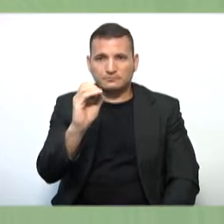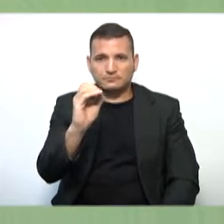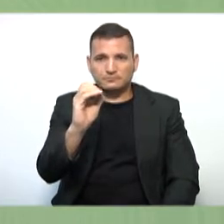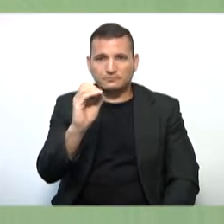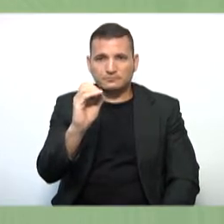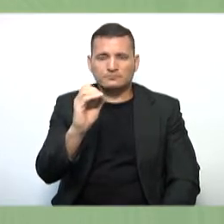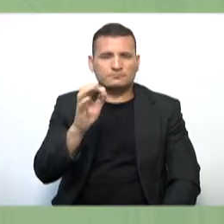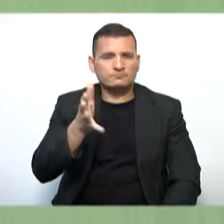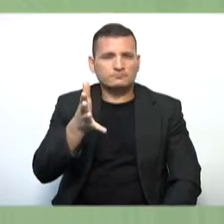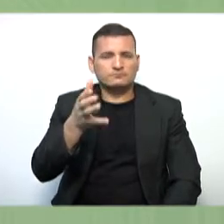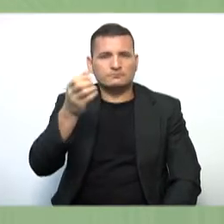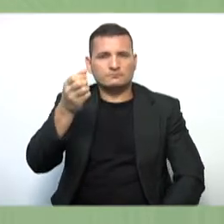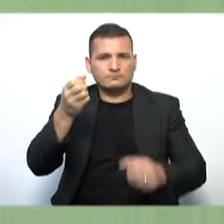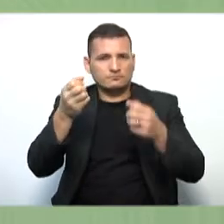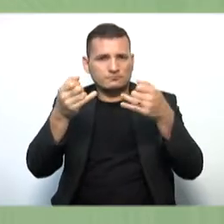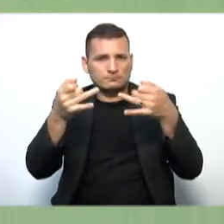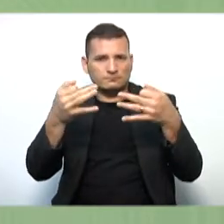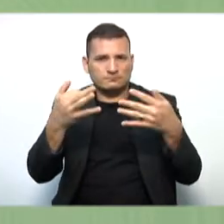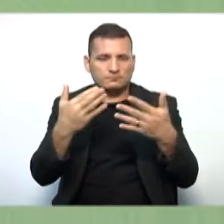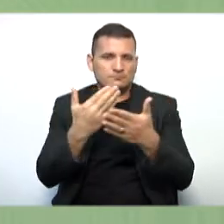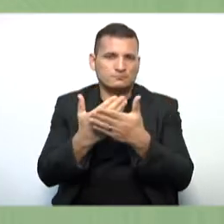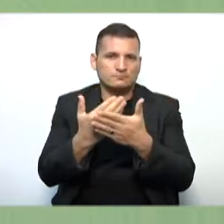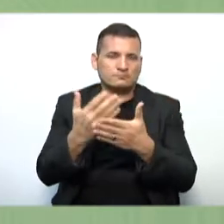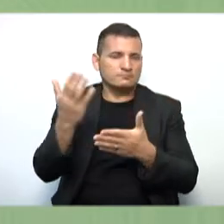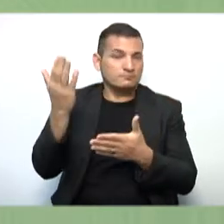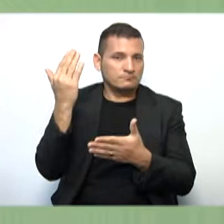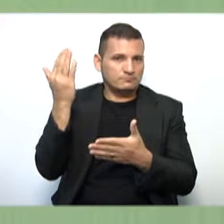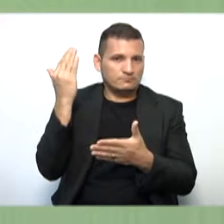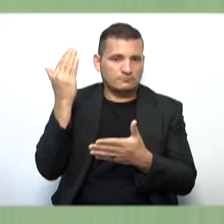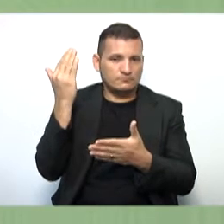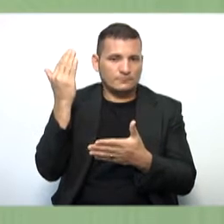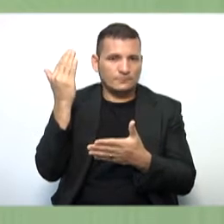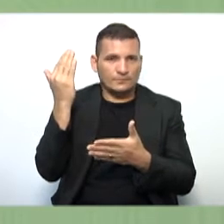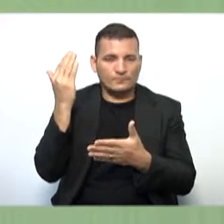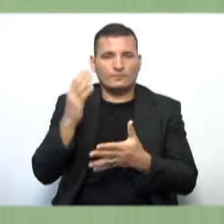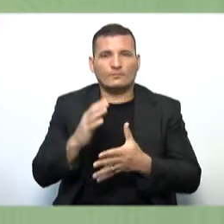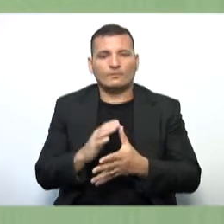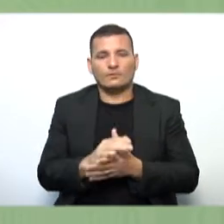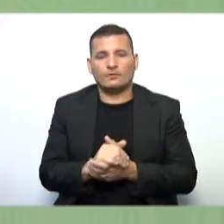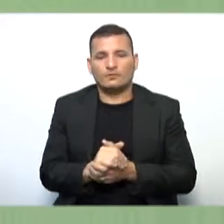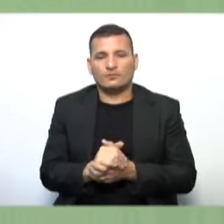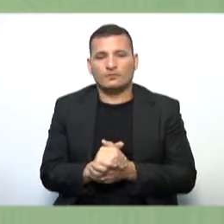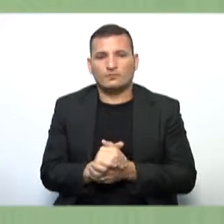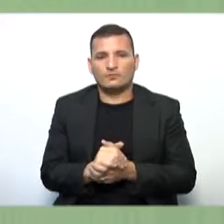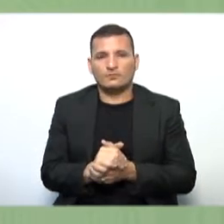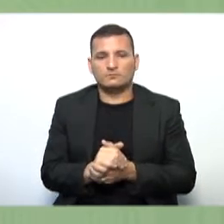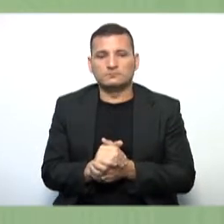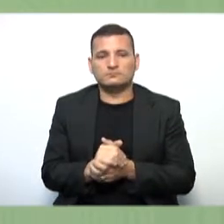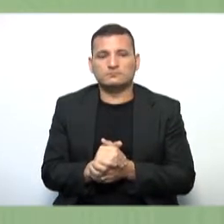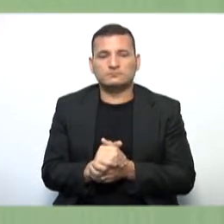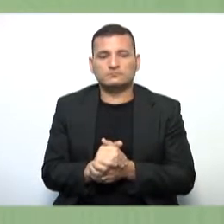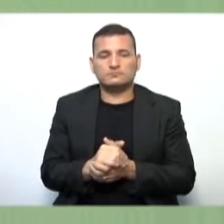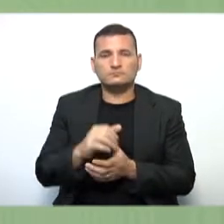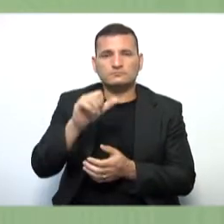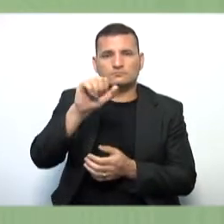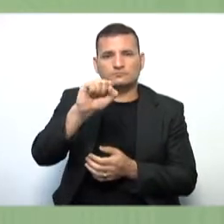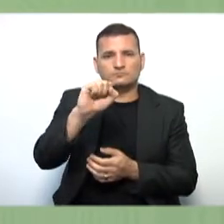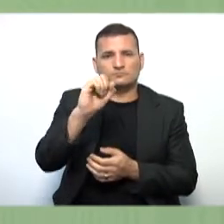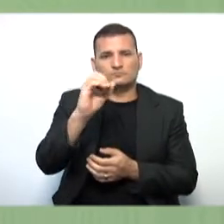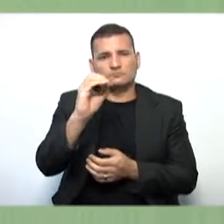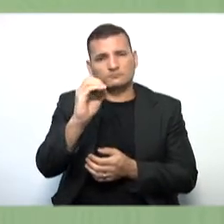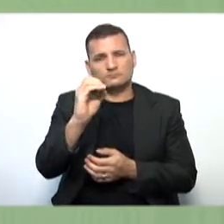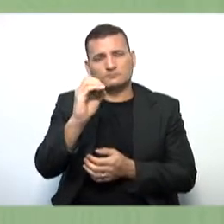como nós falamos nas outras aulas, o sistema operacional ele é um elemento, né,